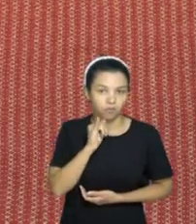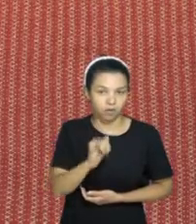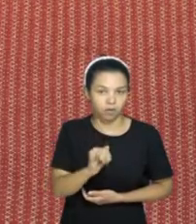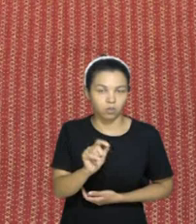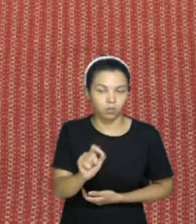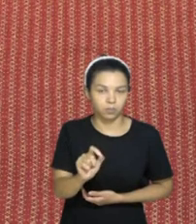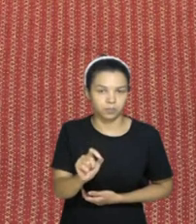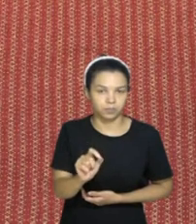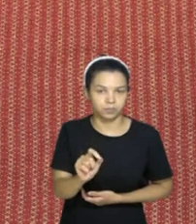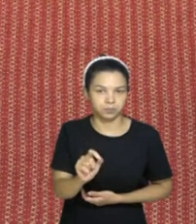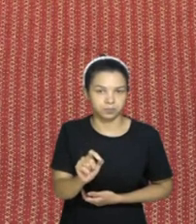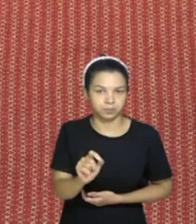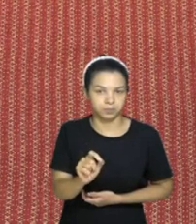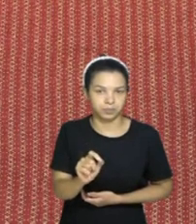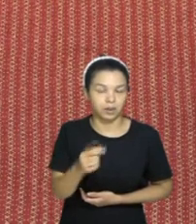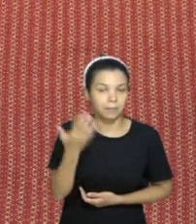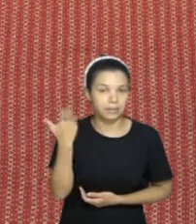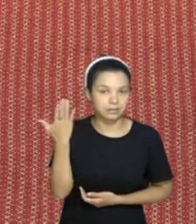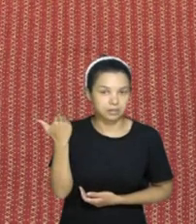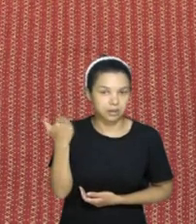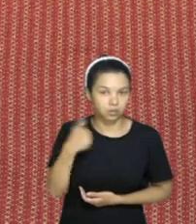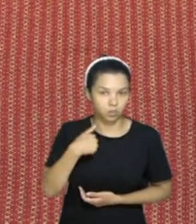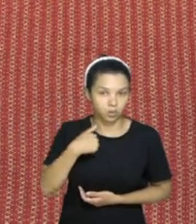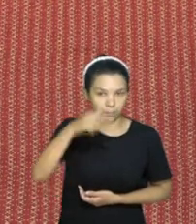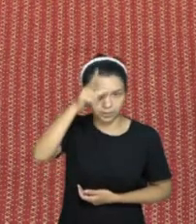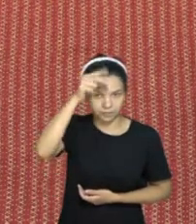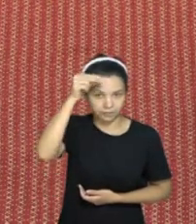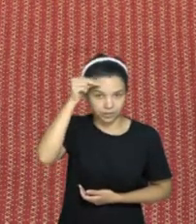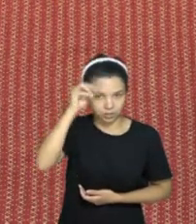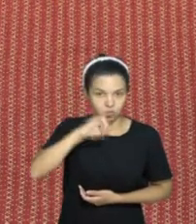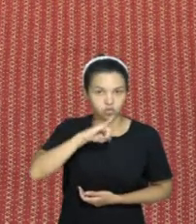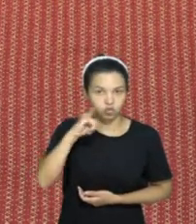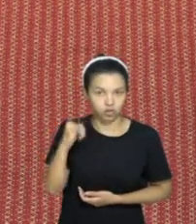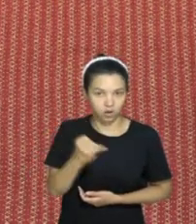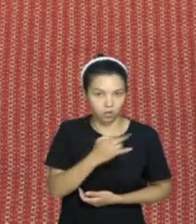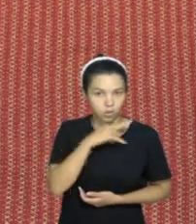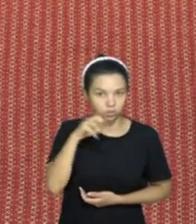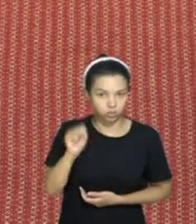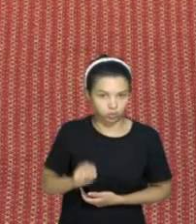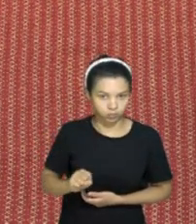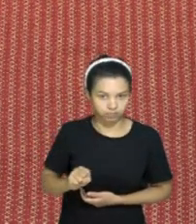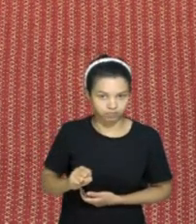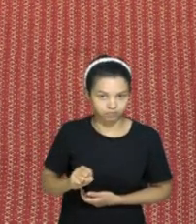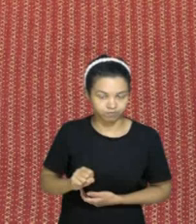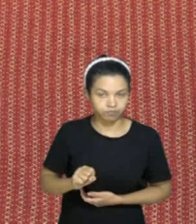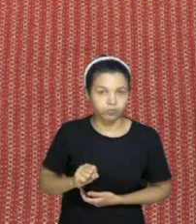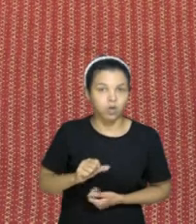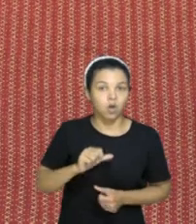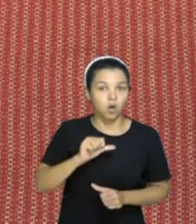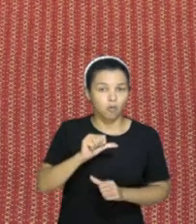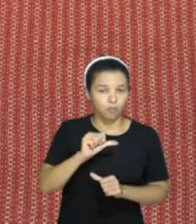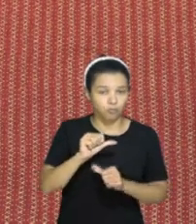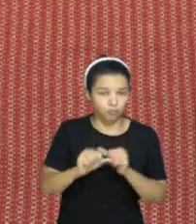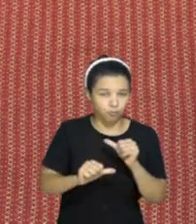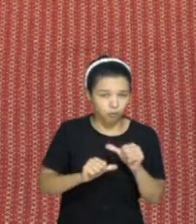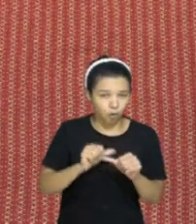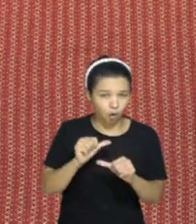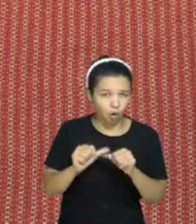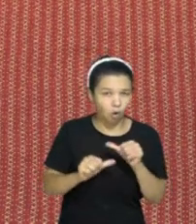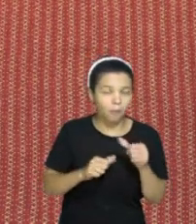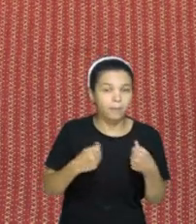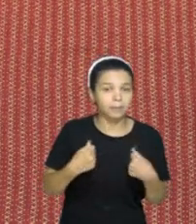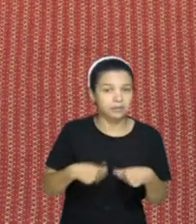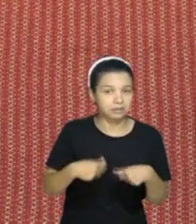em Jaraguá do Sul e que tivemos que fazer reformas duras naquele momento por questões de recursos do